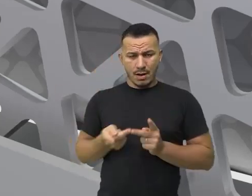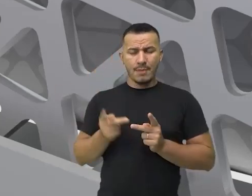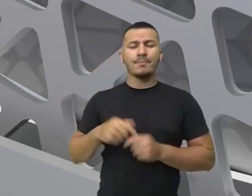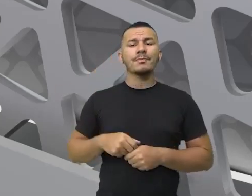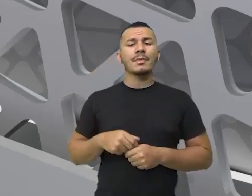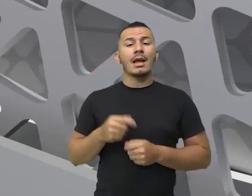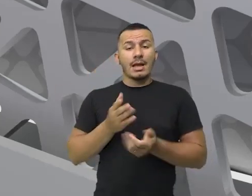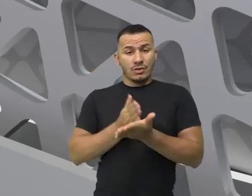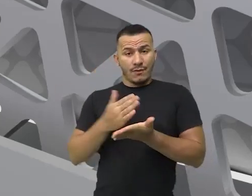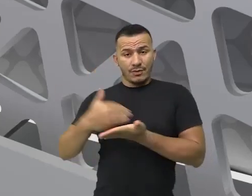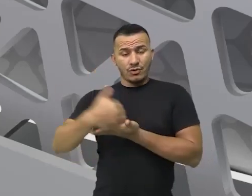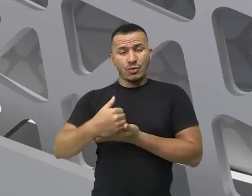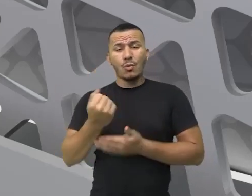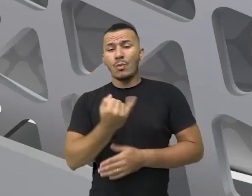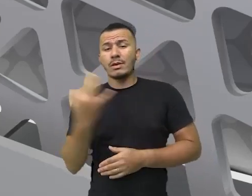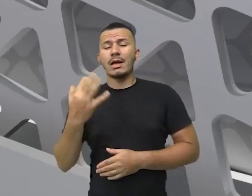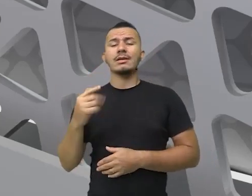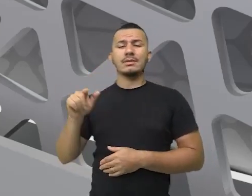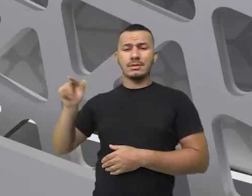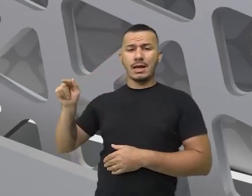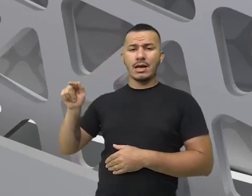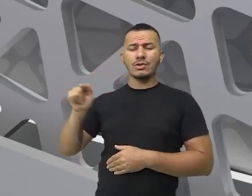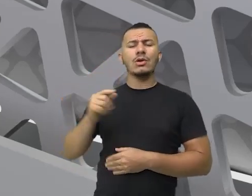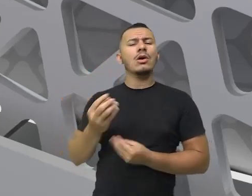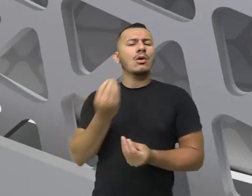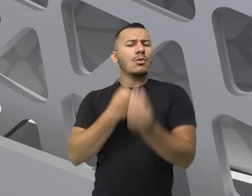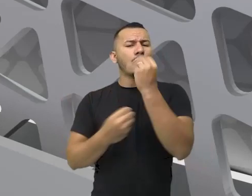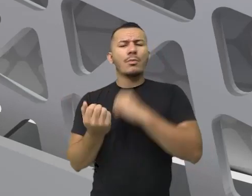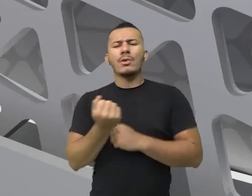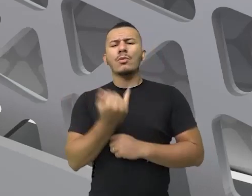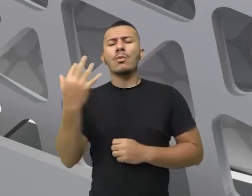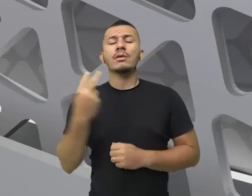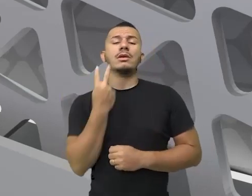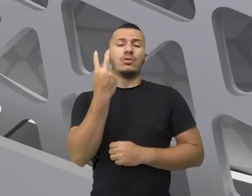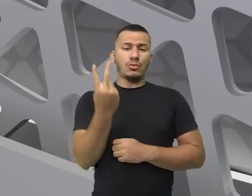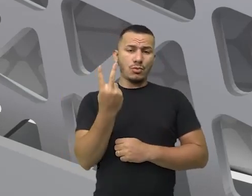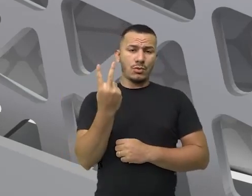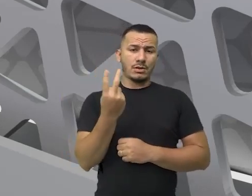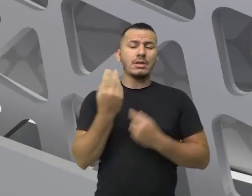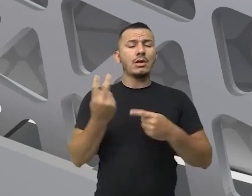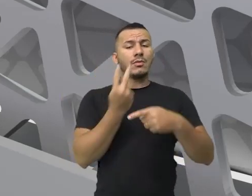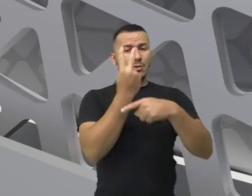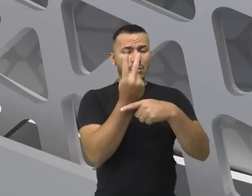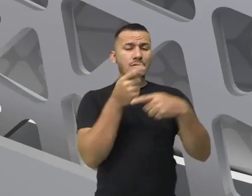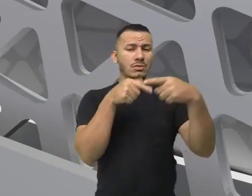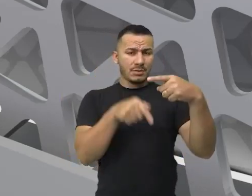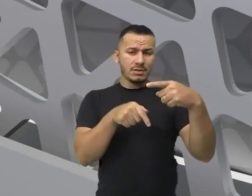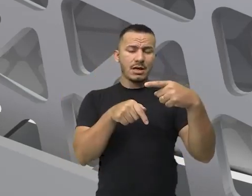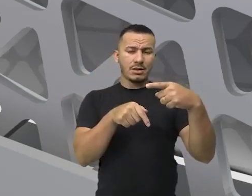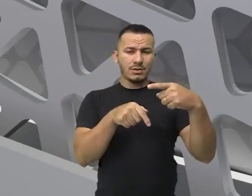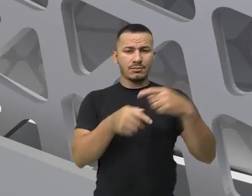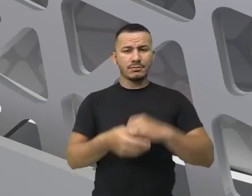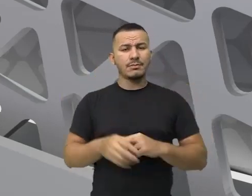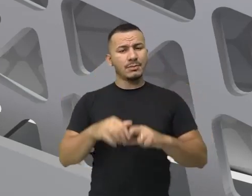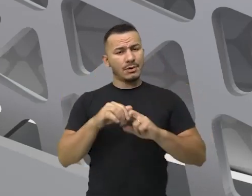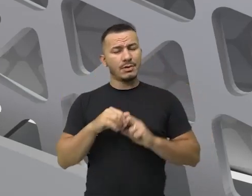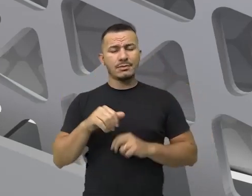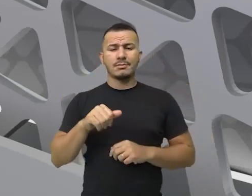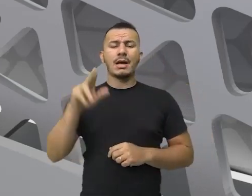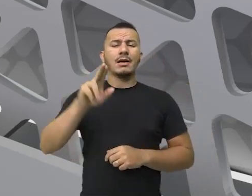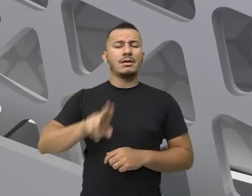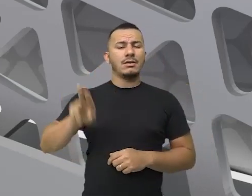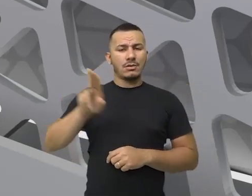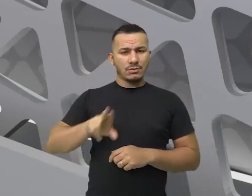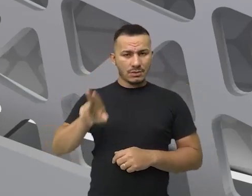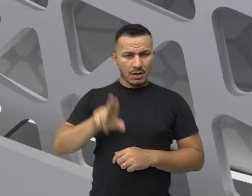estou representando uma parte do total da pizza, tá legal? Então, o significado mais utilizado,